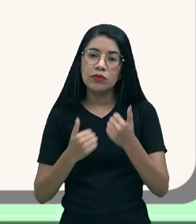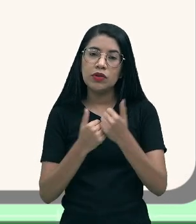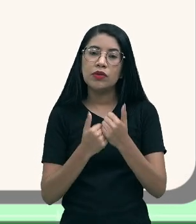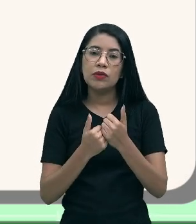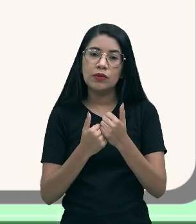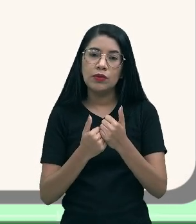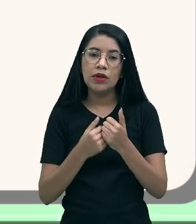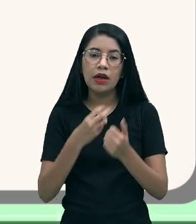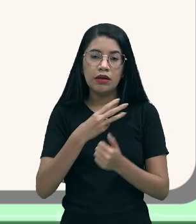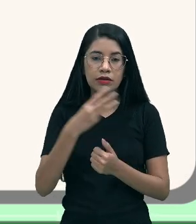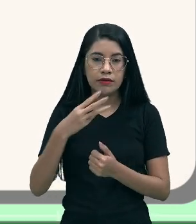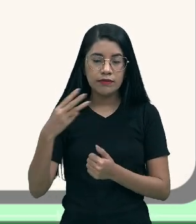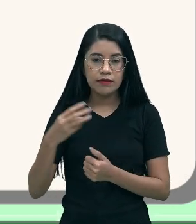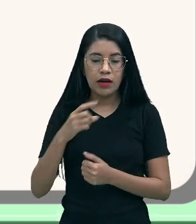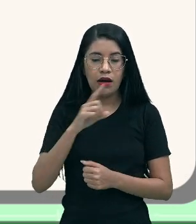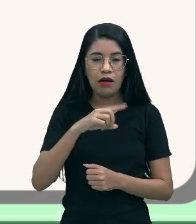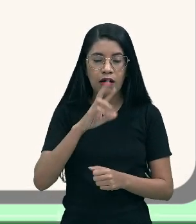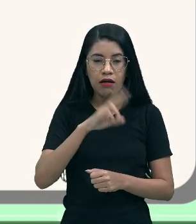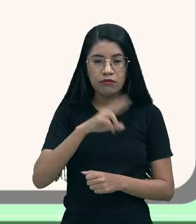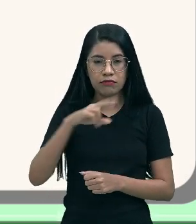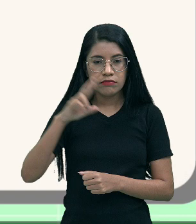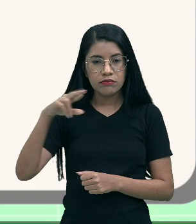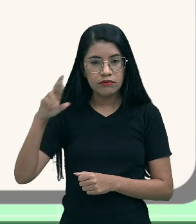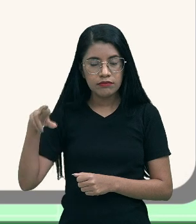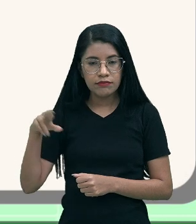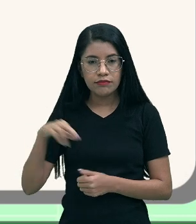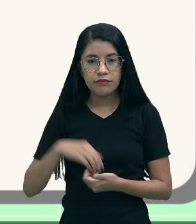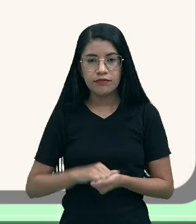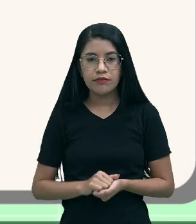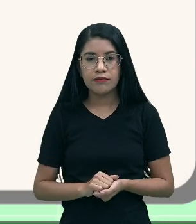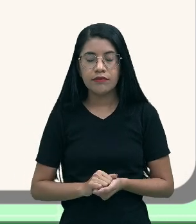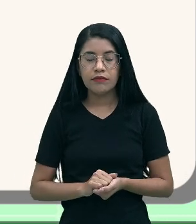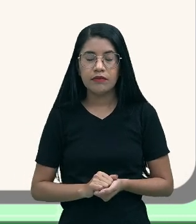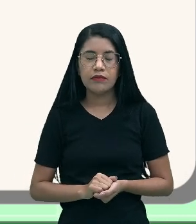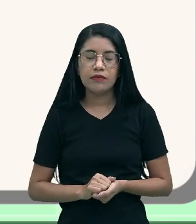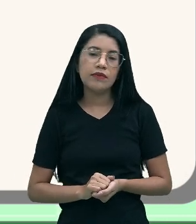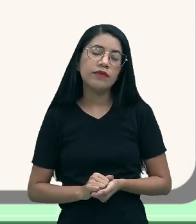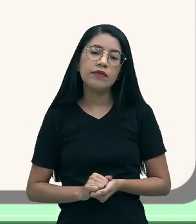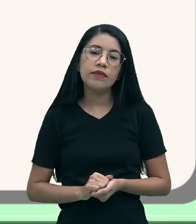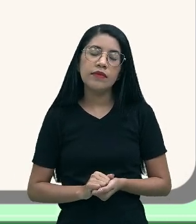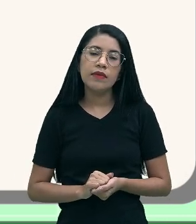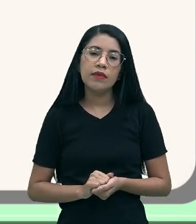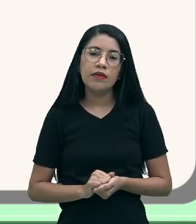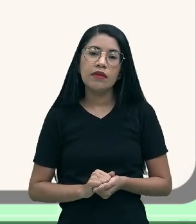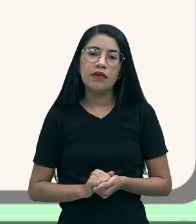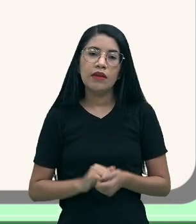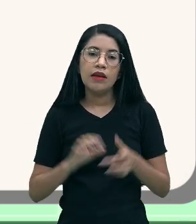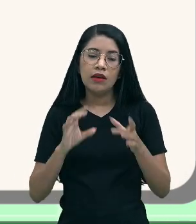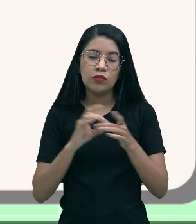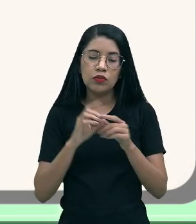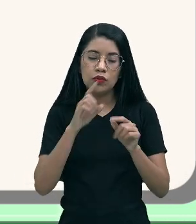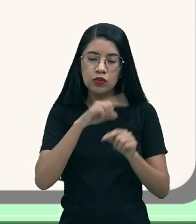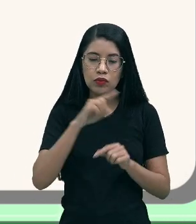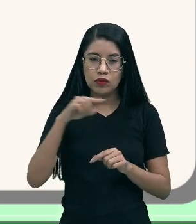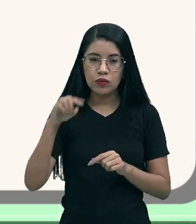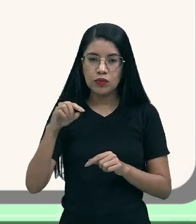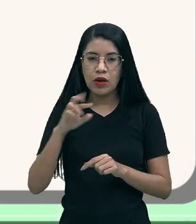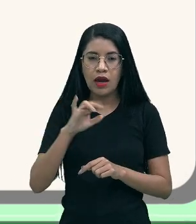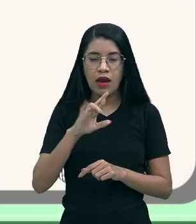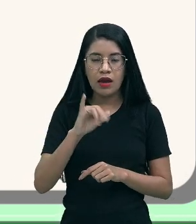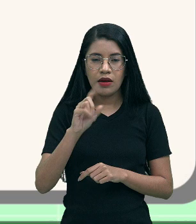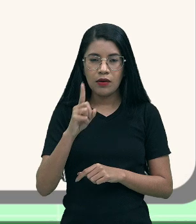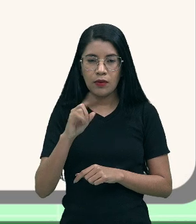estão aí na figura, porque você vê na figura do circuito em série, eles associados aí em linha, R1, R2 e